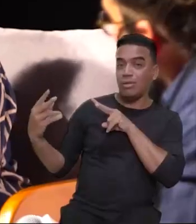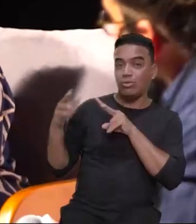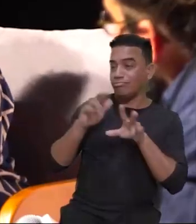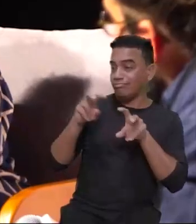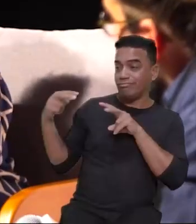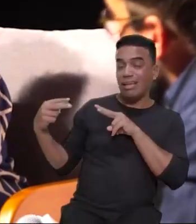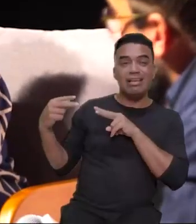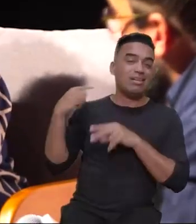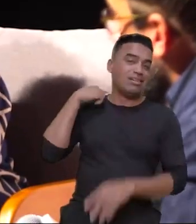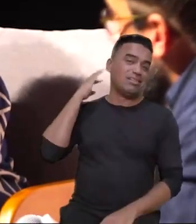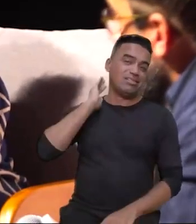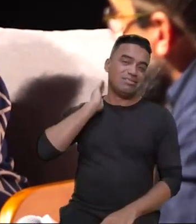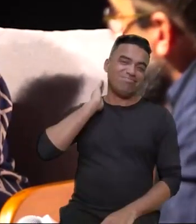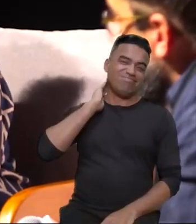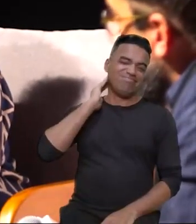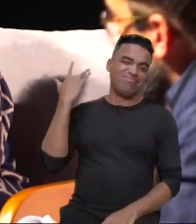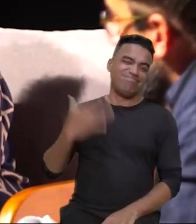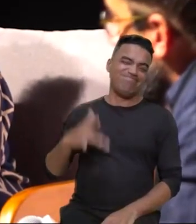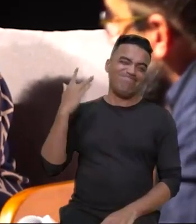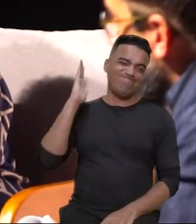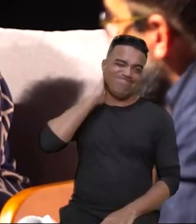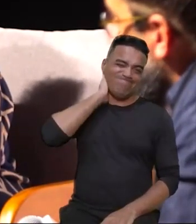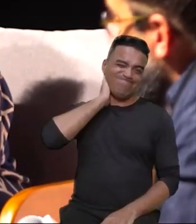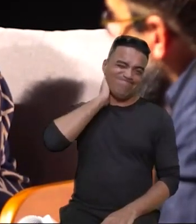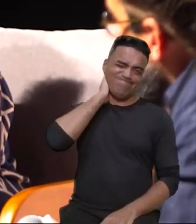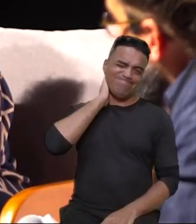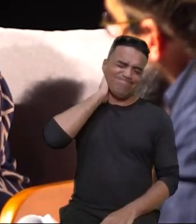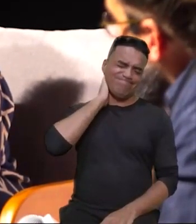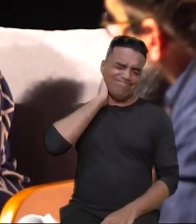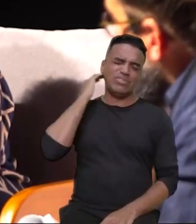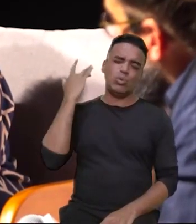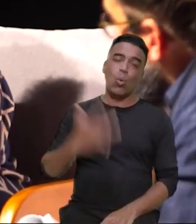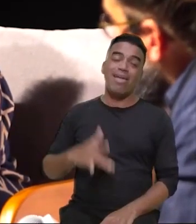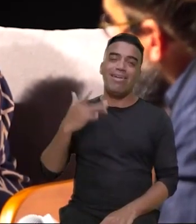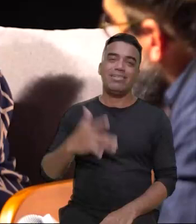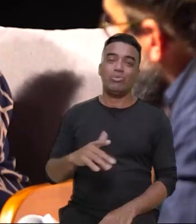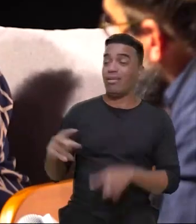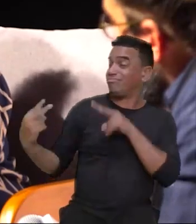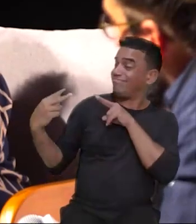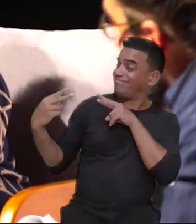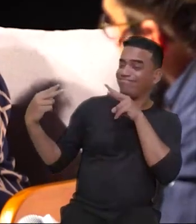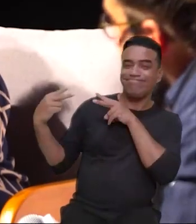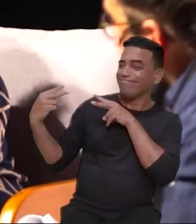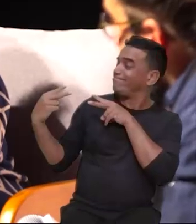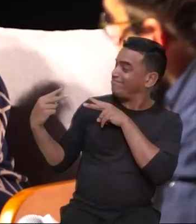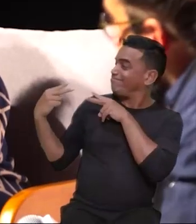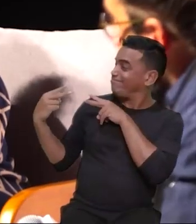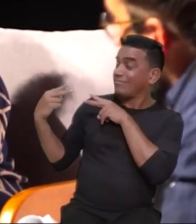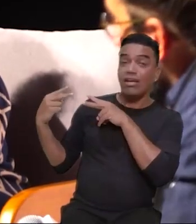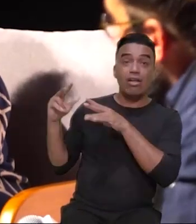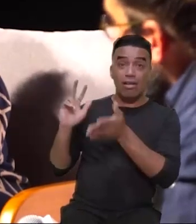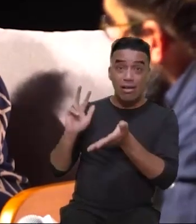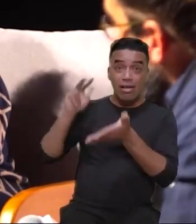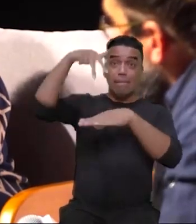do meu lado, eu estou com esse lado aqui todo doendo, mas literalmente doendo. Então, eu não posso